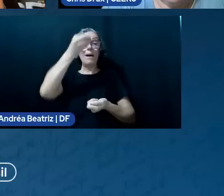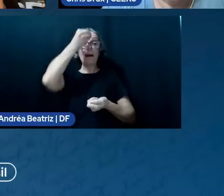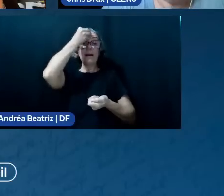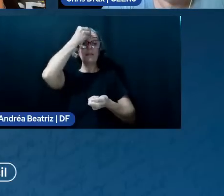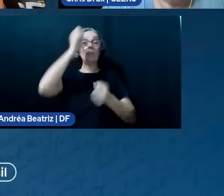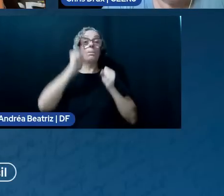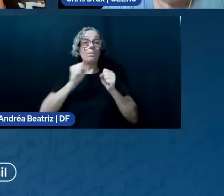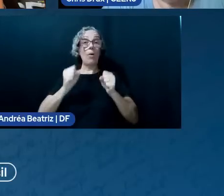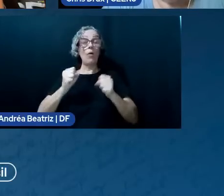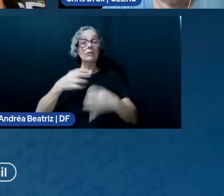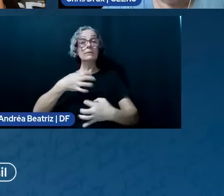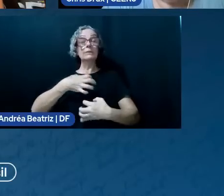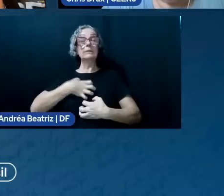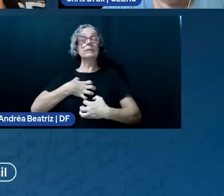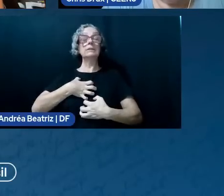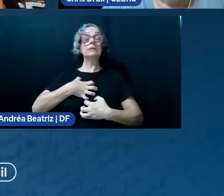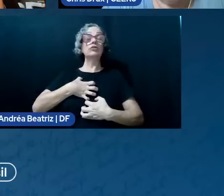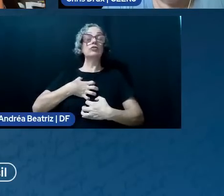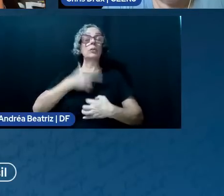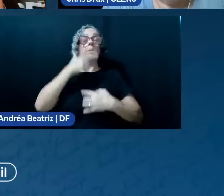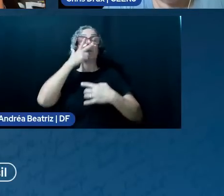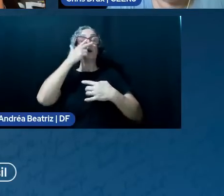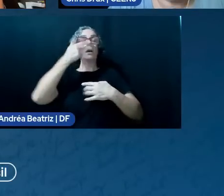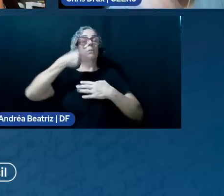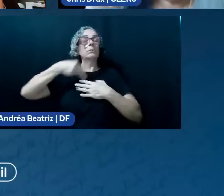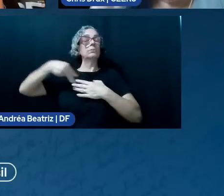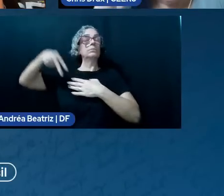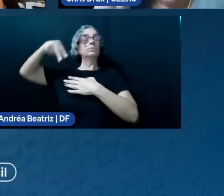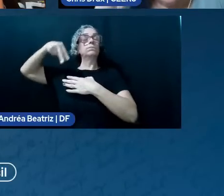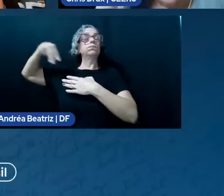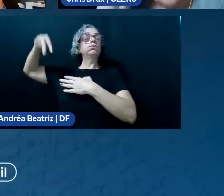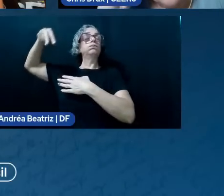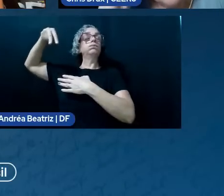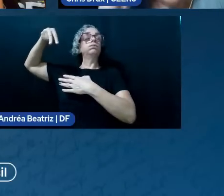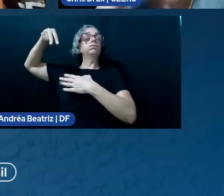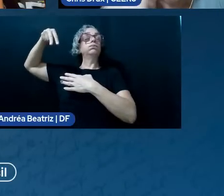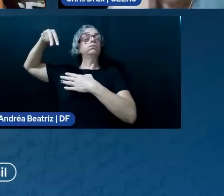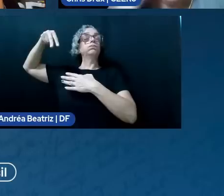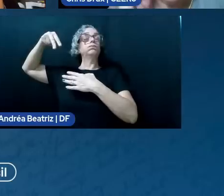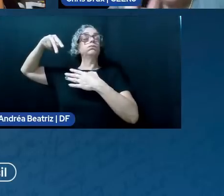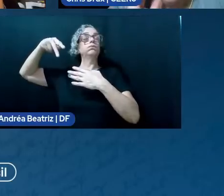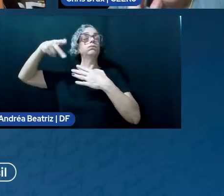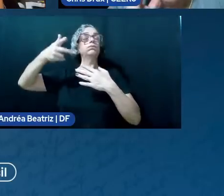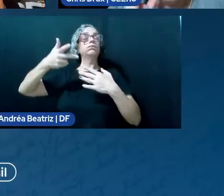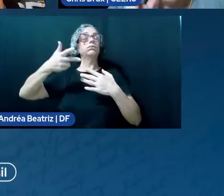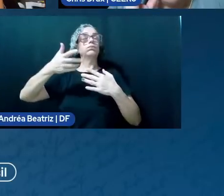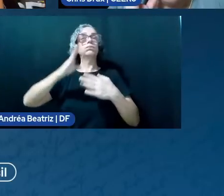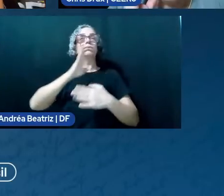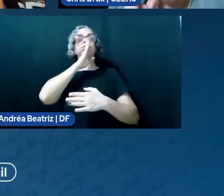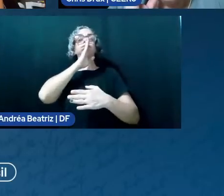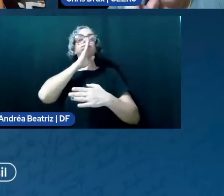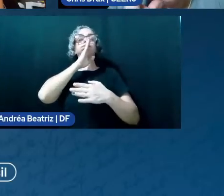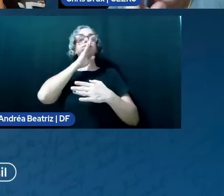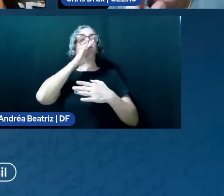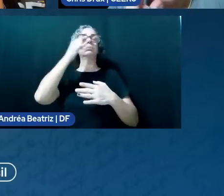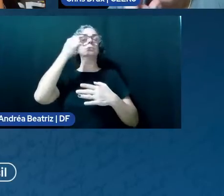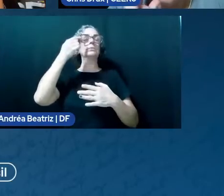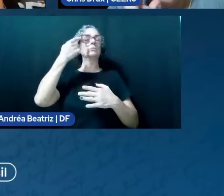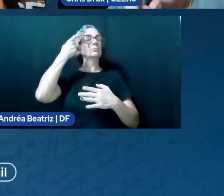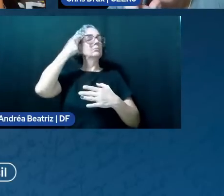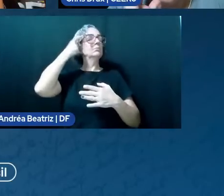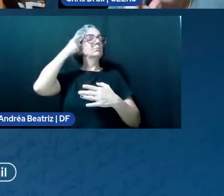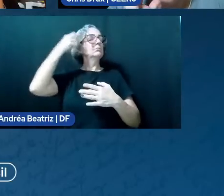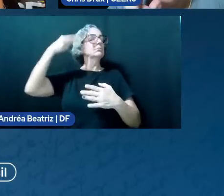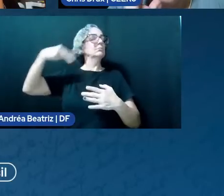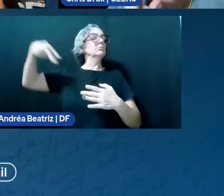convulsões, né? Ter transes mediúnicos em locais que são que públicos, alguma coisa assim.